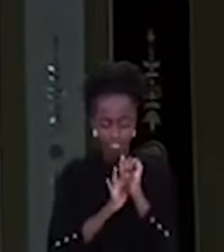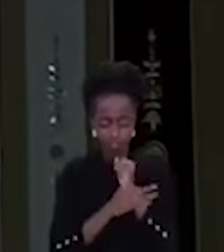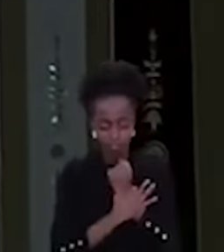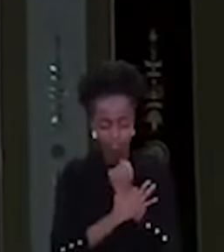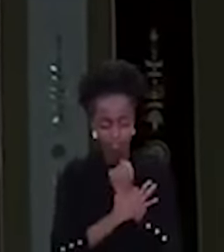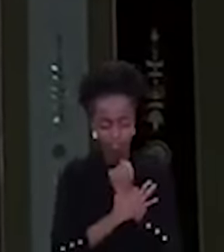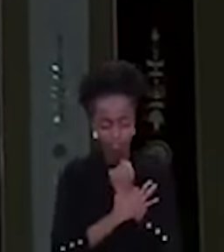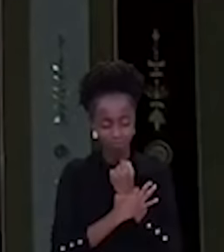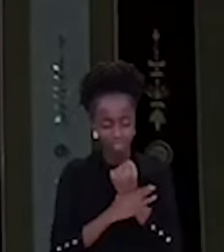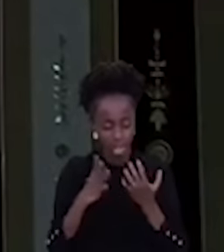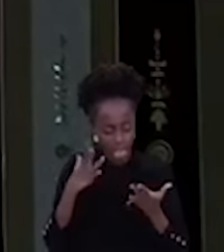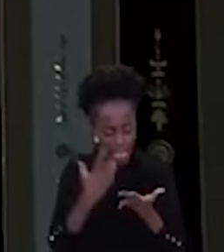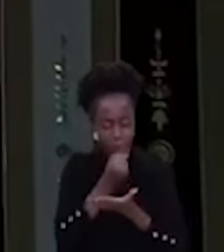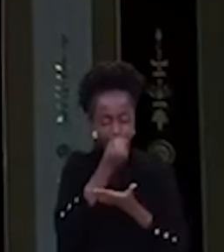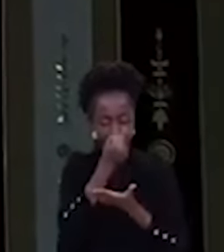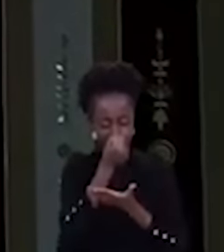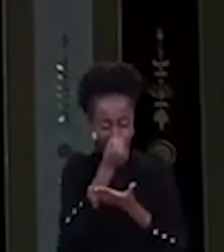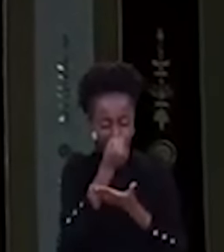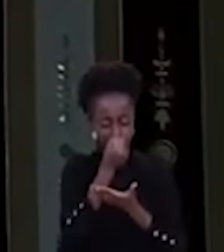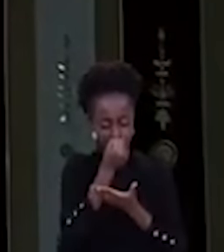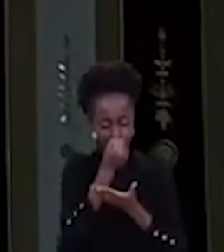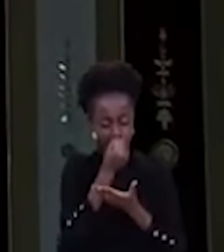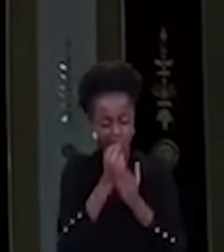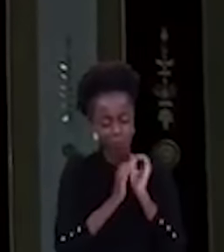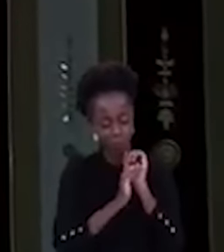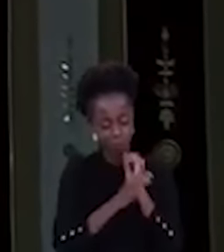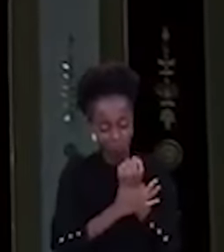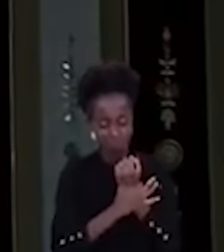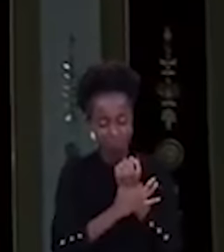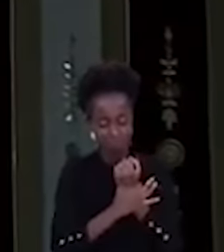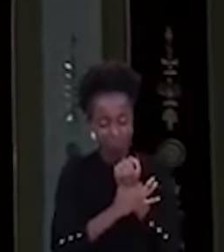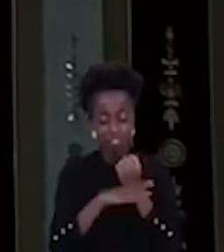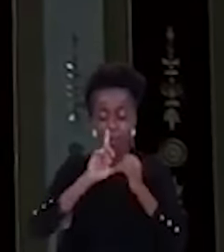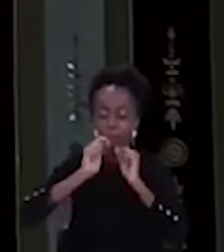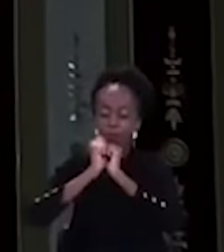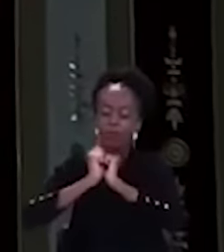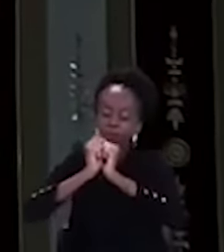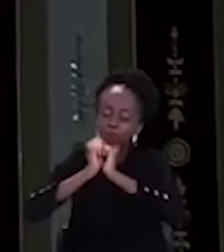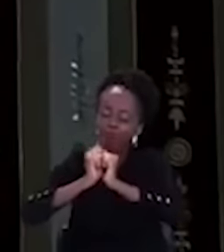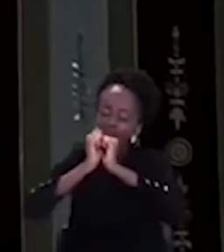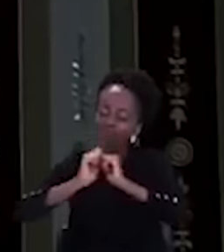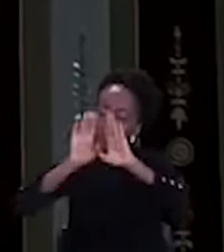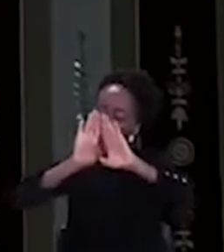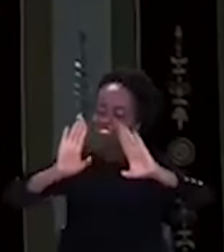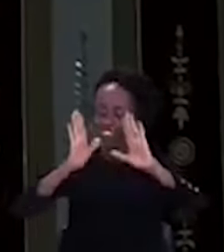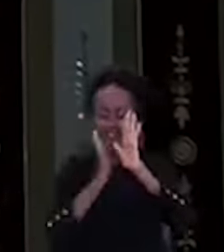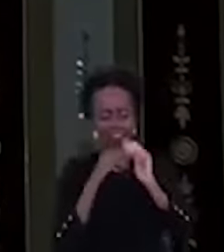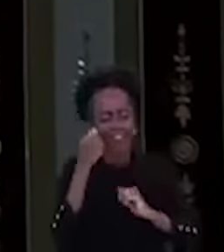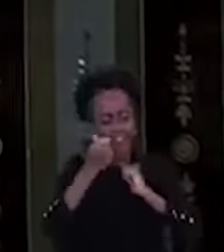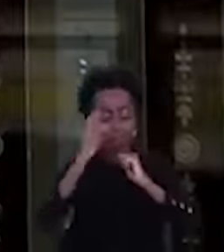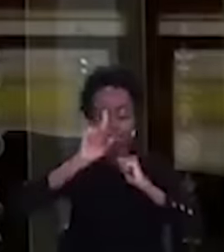guardados, arrebatados e protegidos para morar contigo. Aleluia. Abre